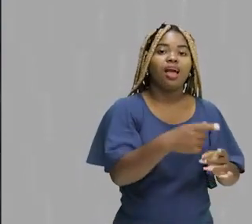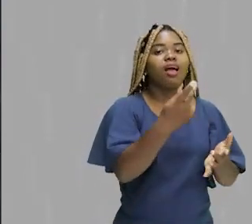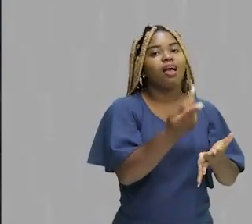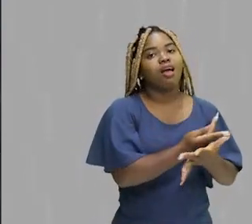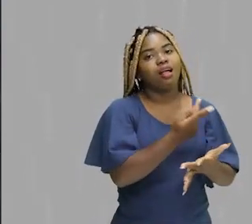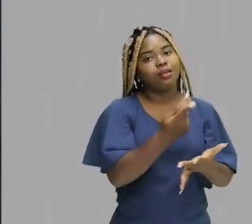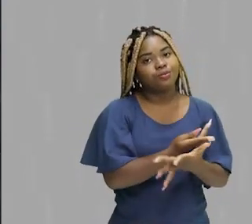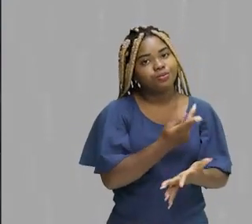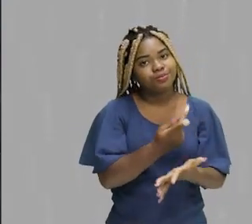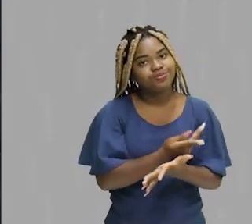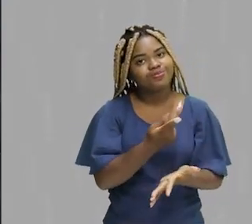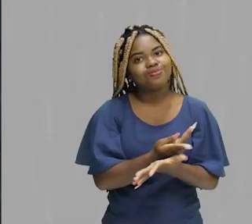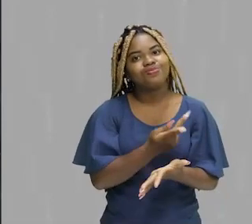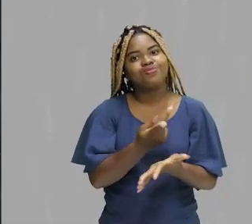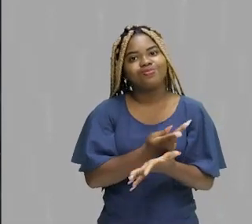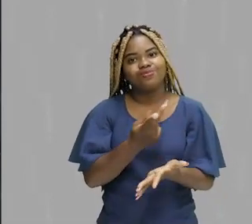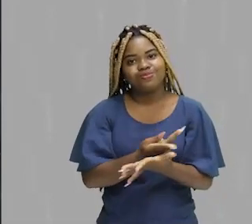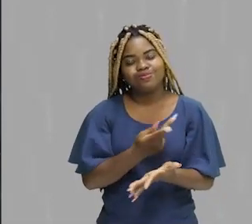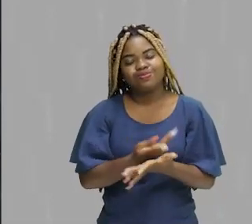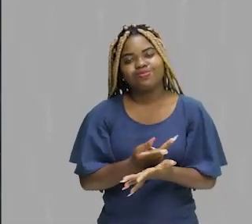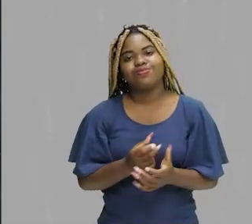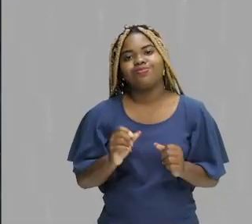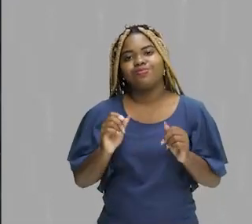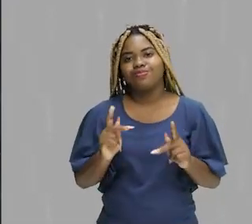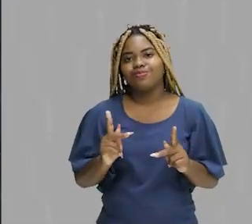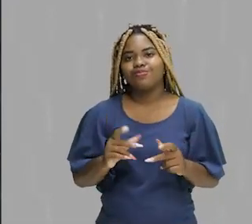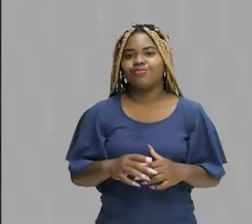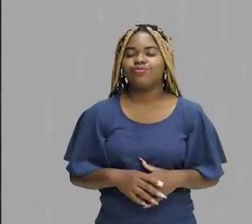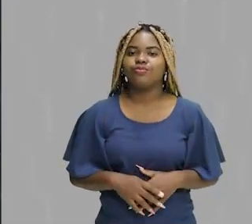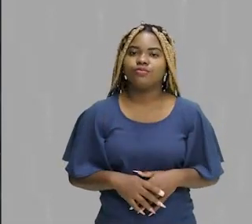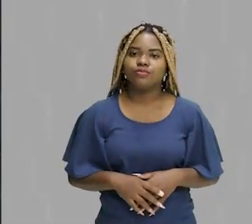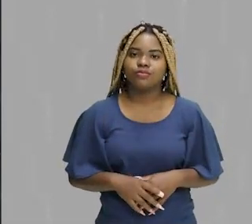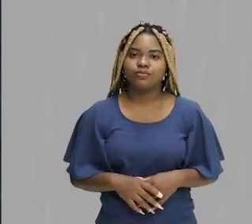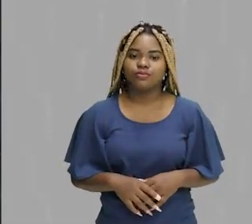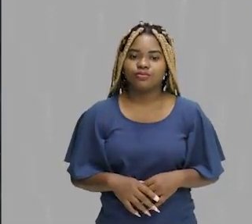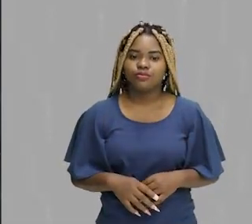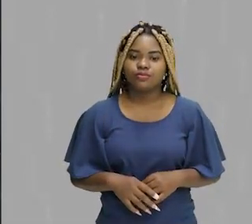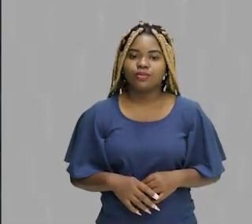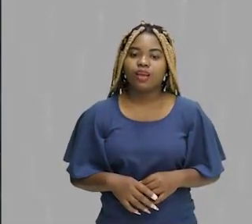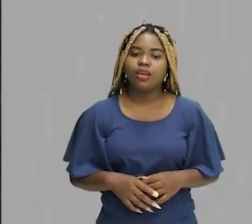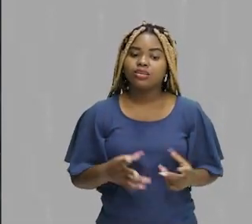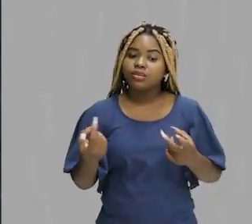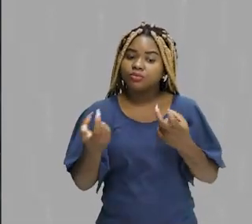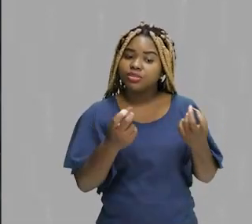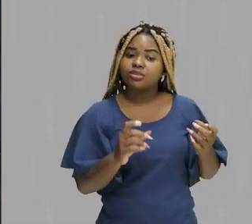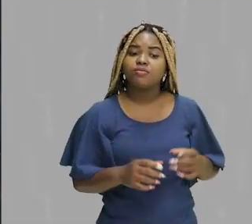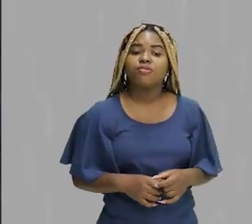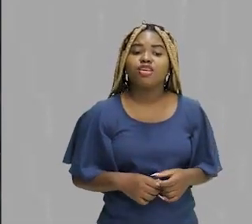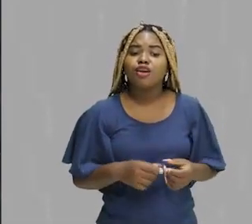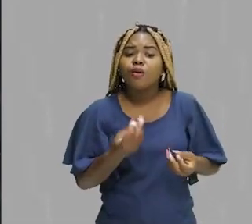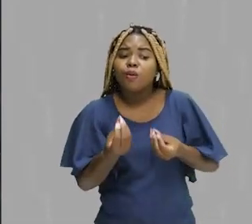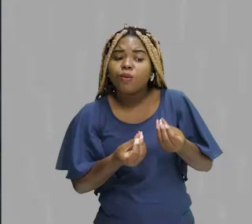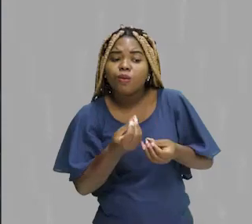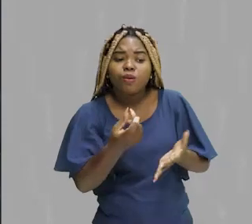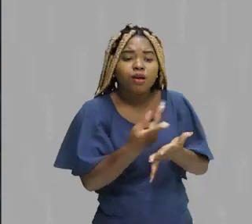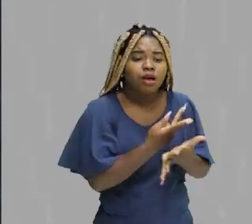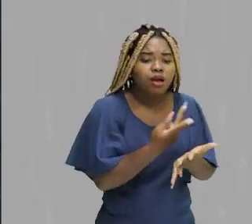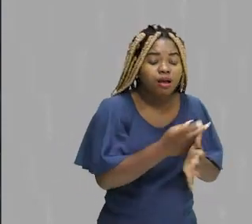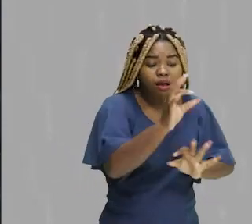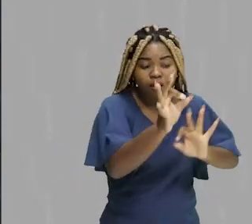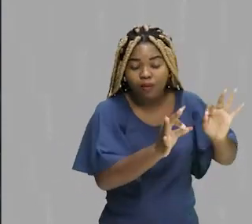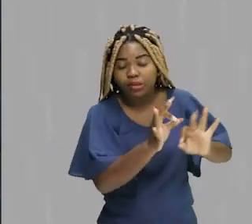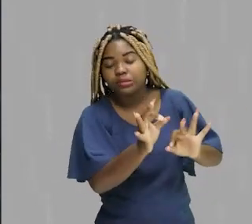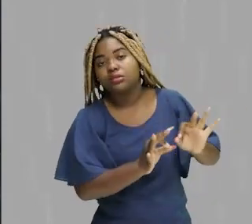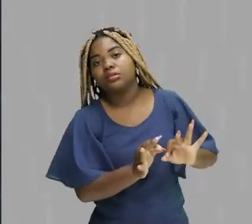deveria observar, tentar encontrar onde foi que você errou, né? Teve aquele equívoco, ok?